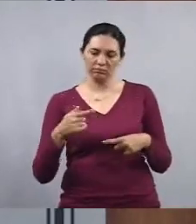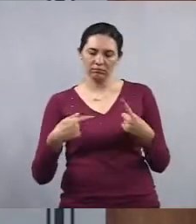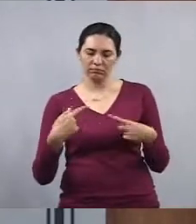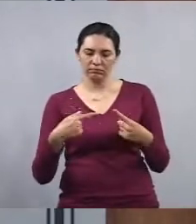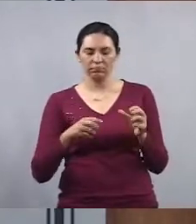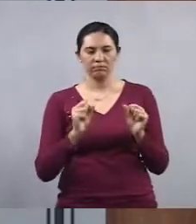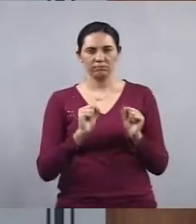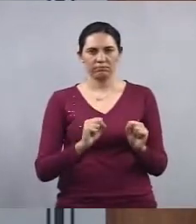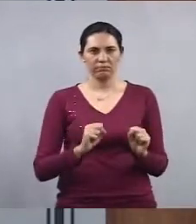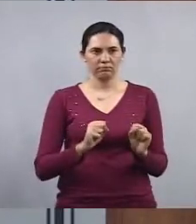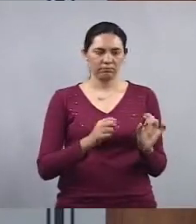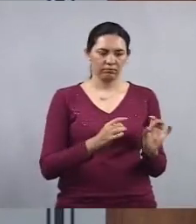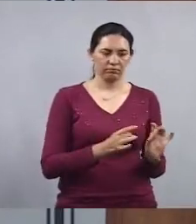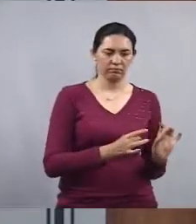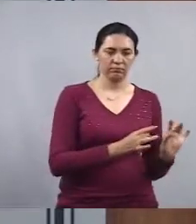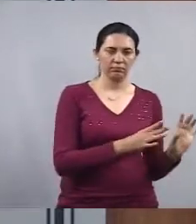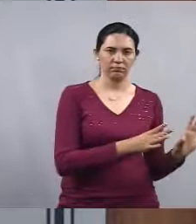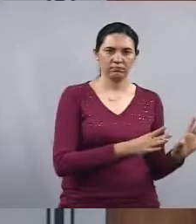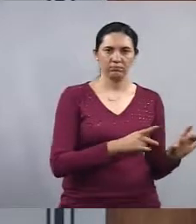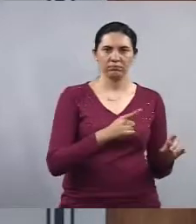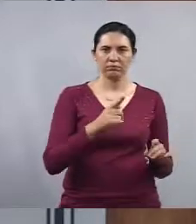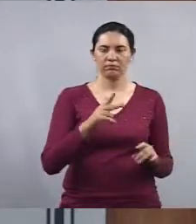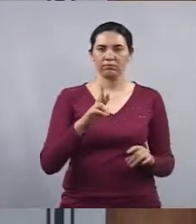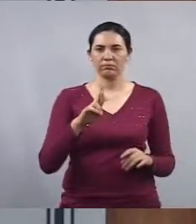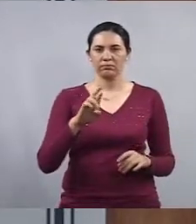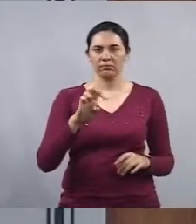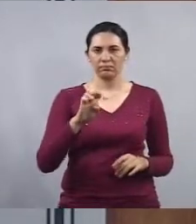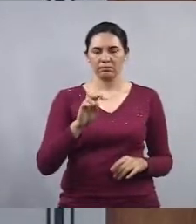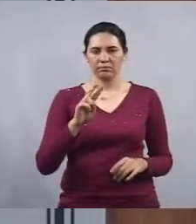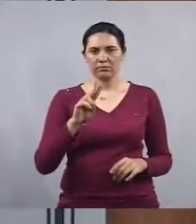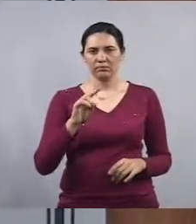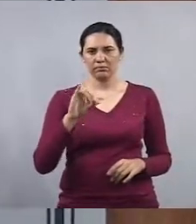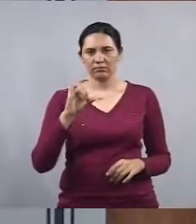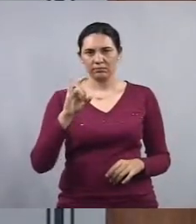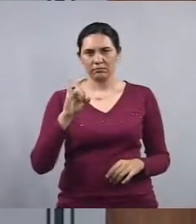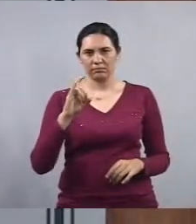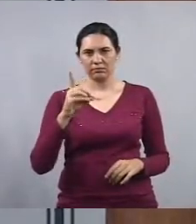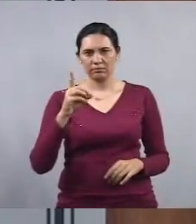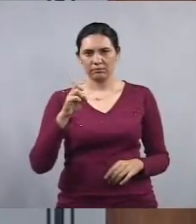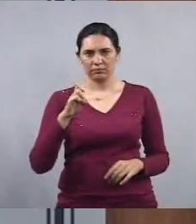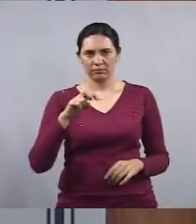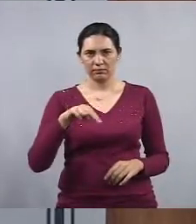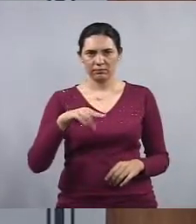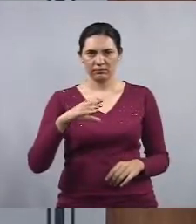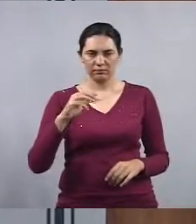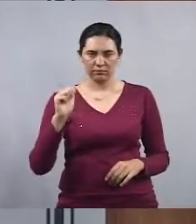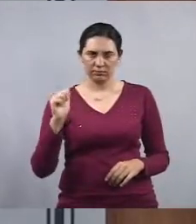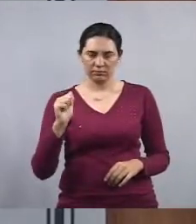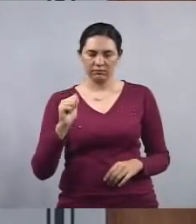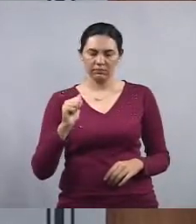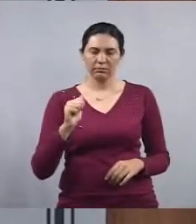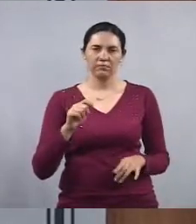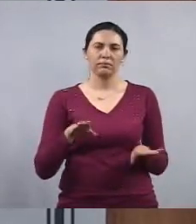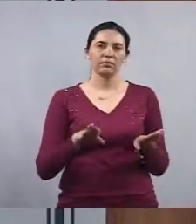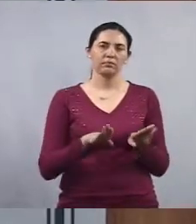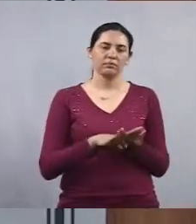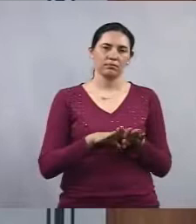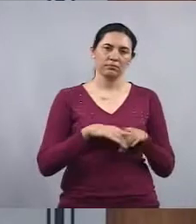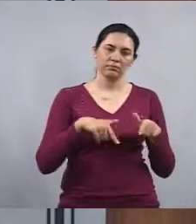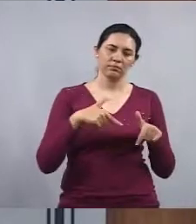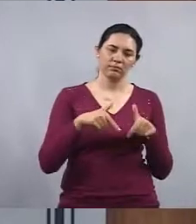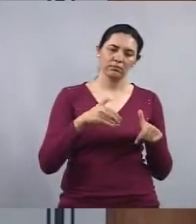política e deixar a da Previdência EA trabalhista o próximo presidente discutir